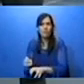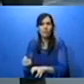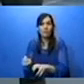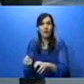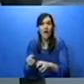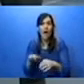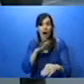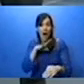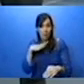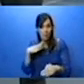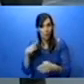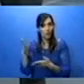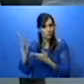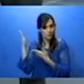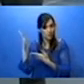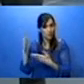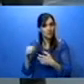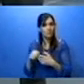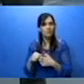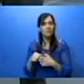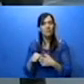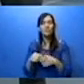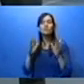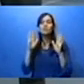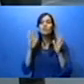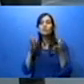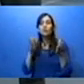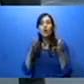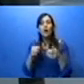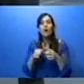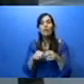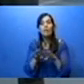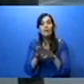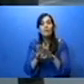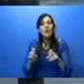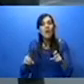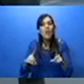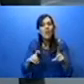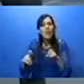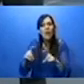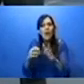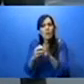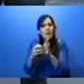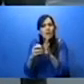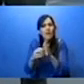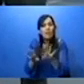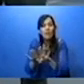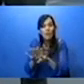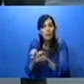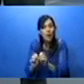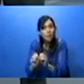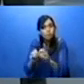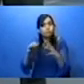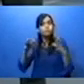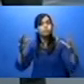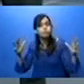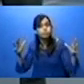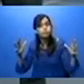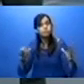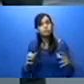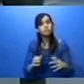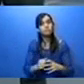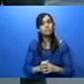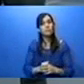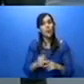morte dessas plantas permitiu que fungos e bactérias também se multiplicassem, porque fungos e bactérias são degradadores de matéria